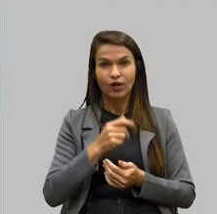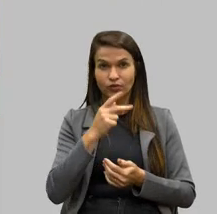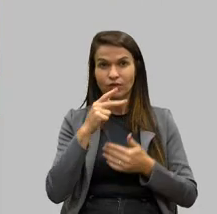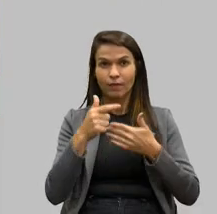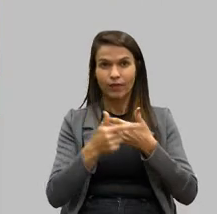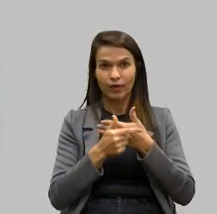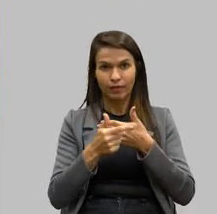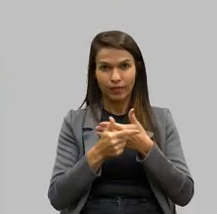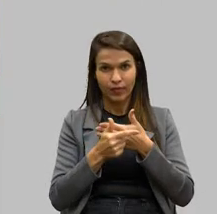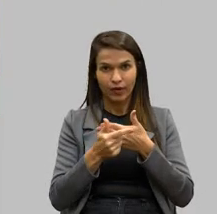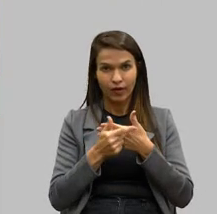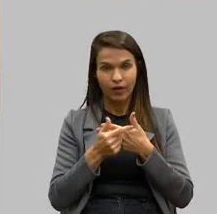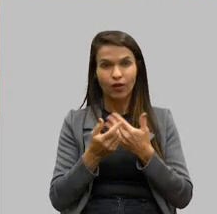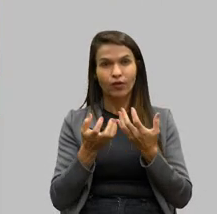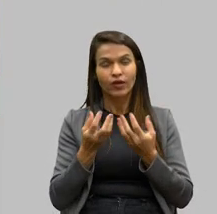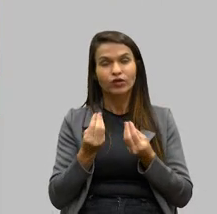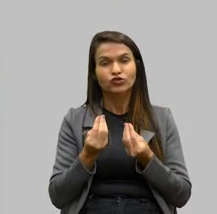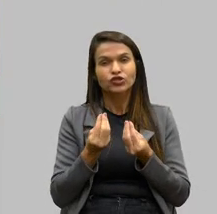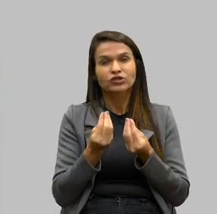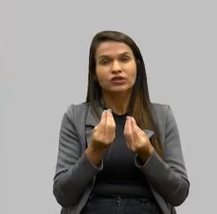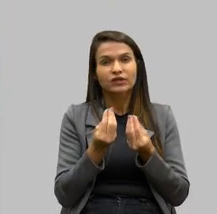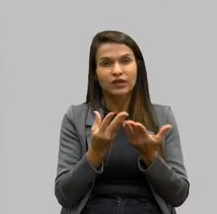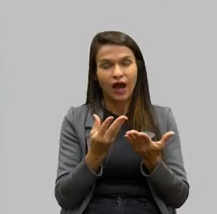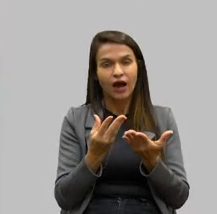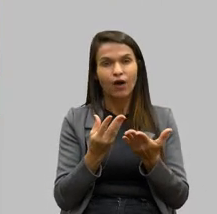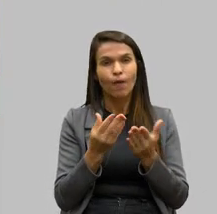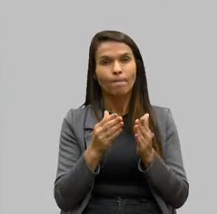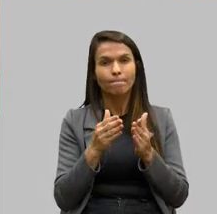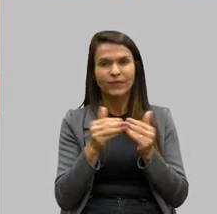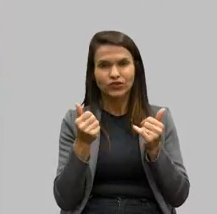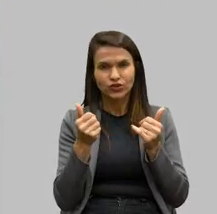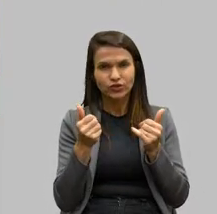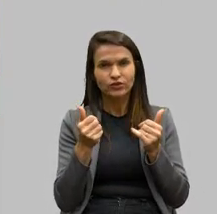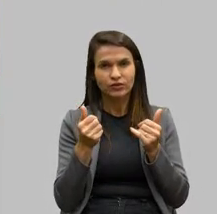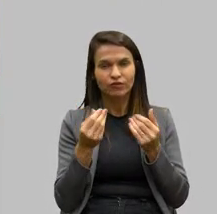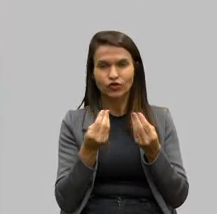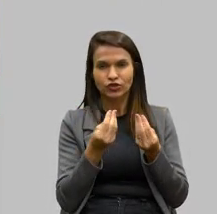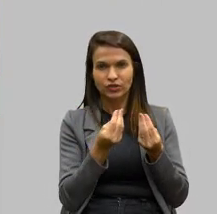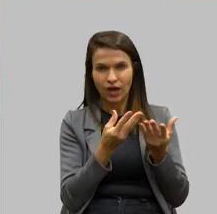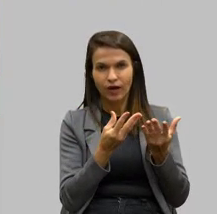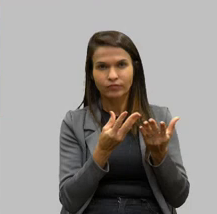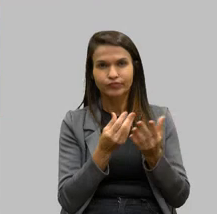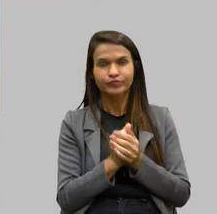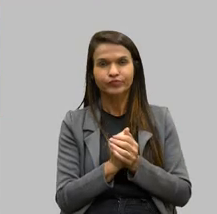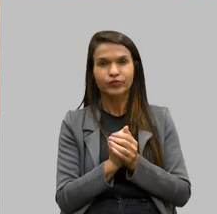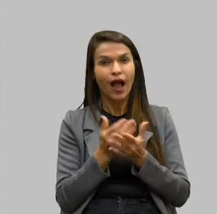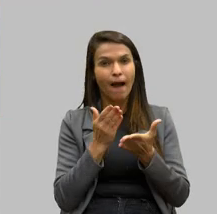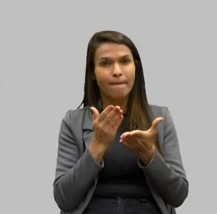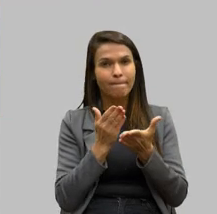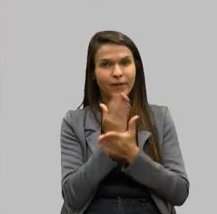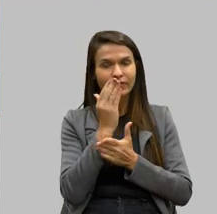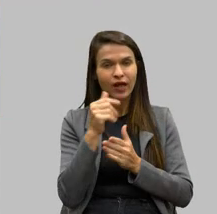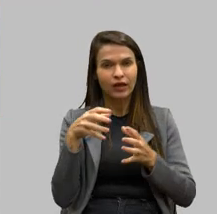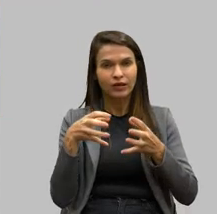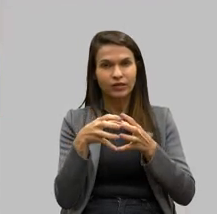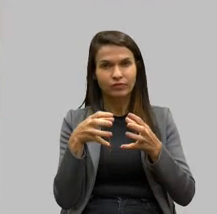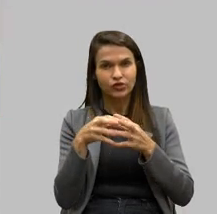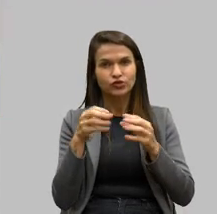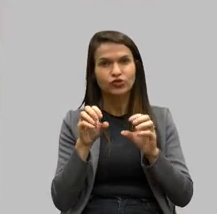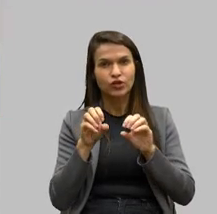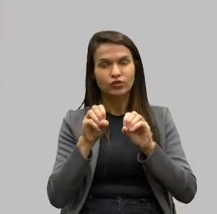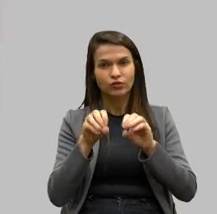Então, eu quero te entregar uma solicitação, é um pedido, eu vou te entregar. É aprovado aqui na Comissão de Educação.